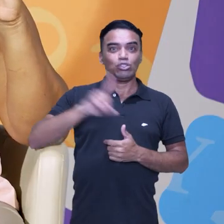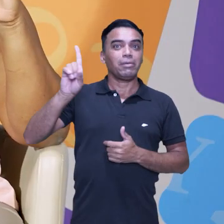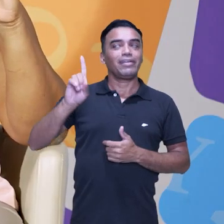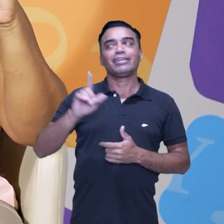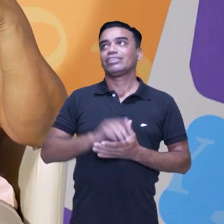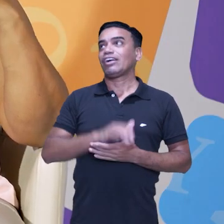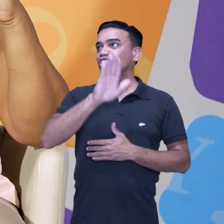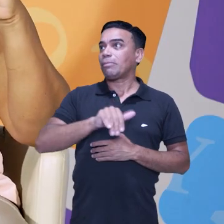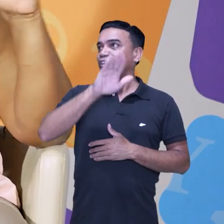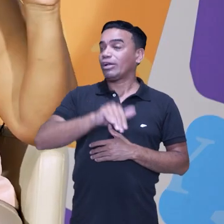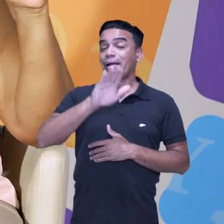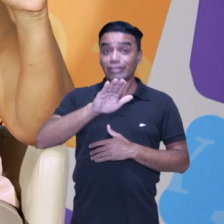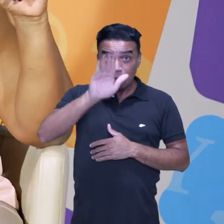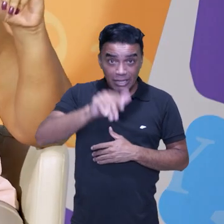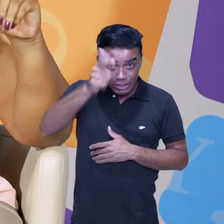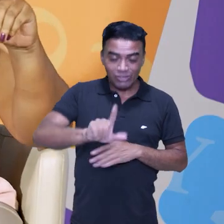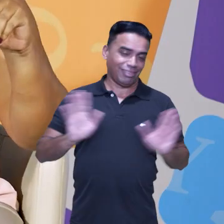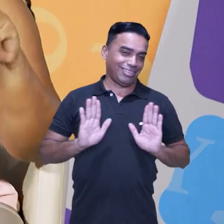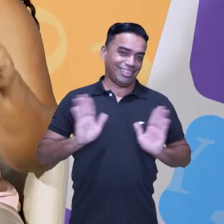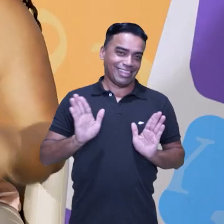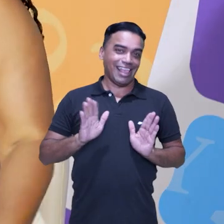vai amolar vocês, viu? Não vamos chamar vocês mais, não.